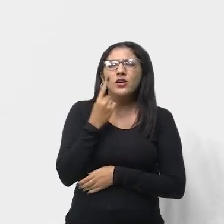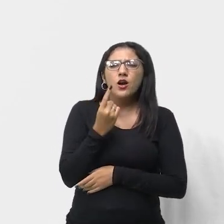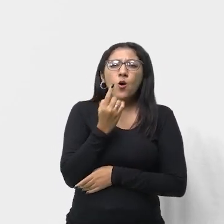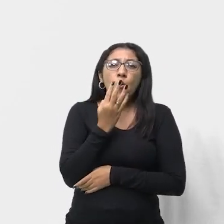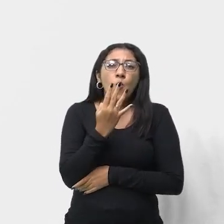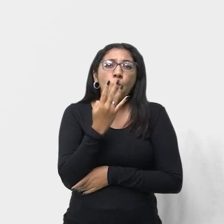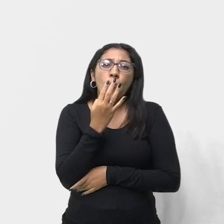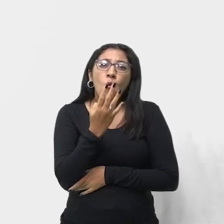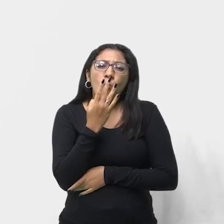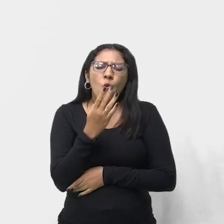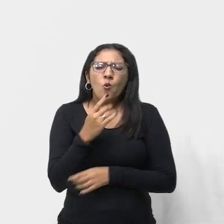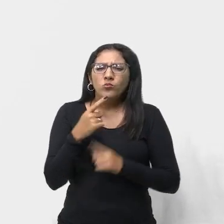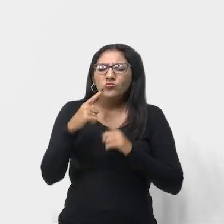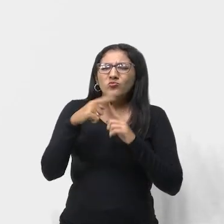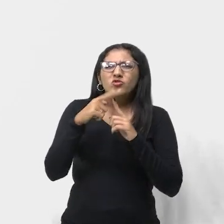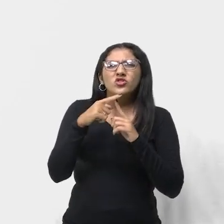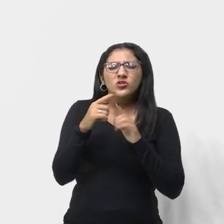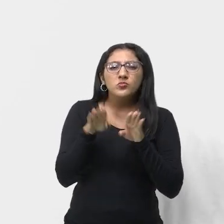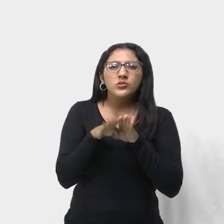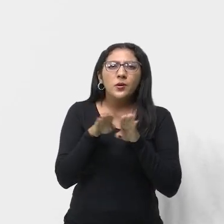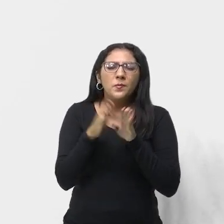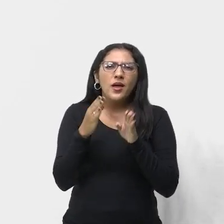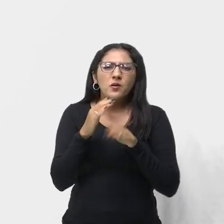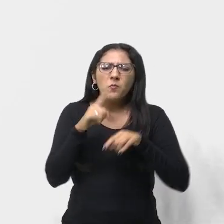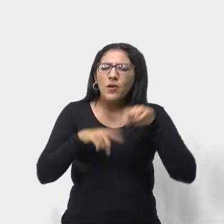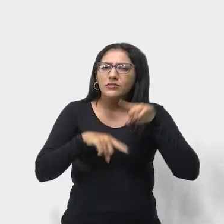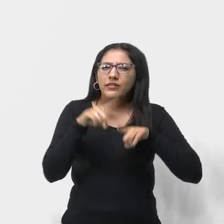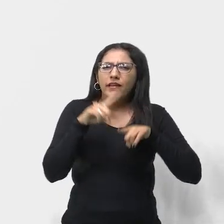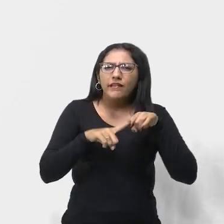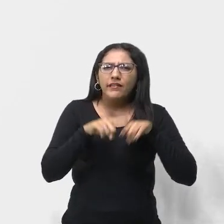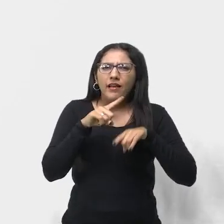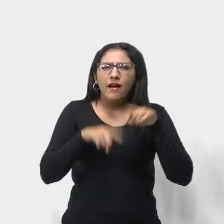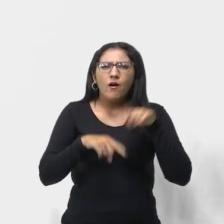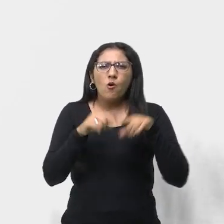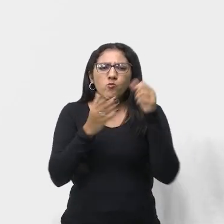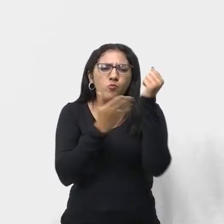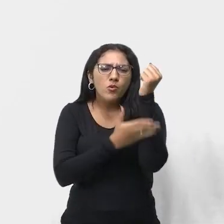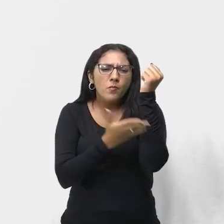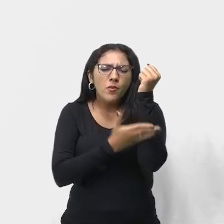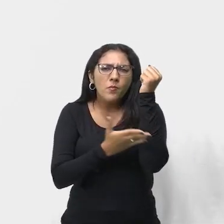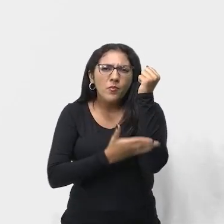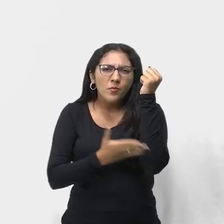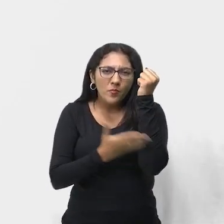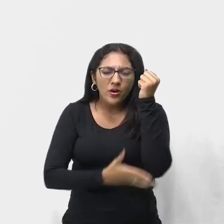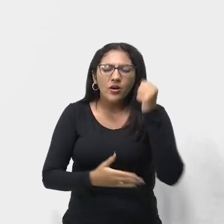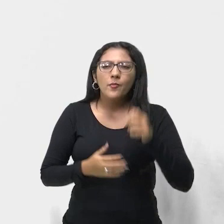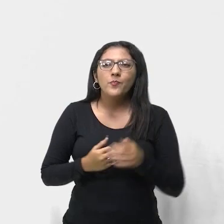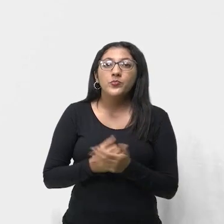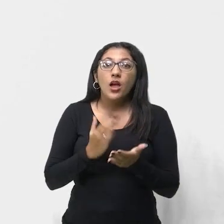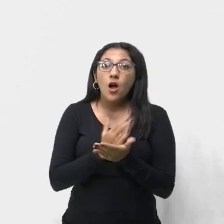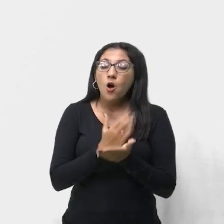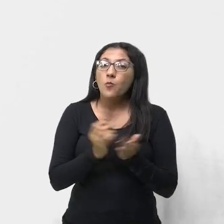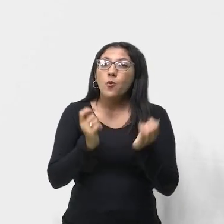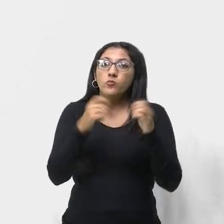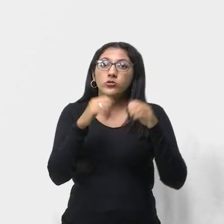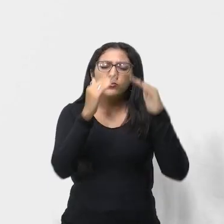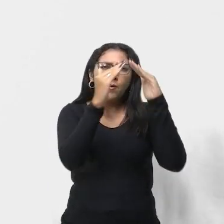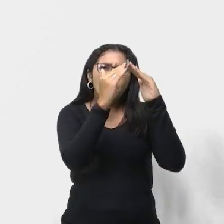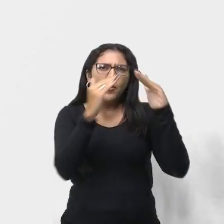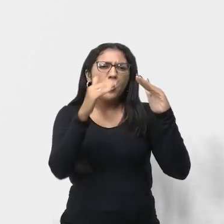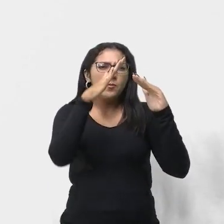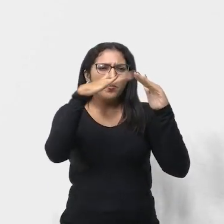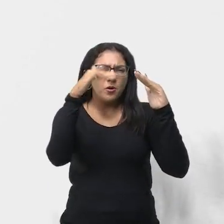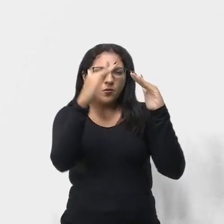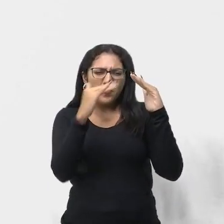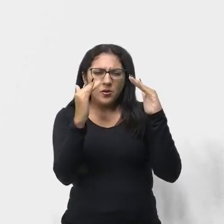pela sua forma, a própria matéria da qual ela é feita, né? A madeira, algumas podem ser cobertas de palha,